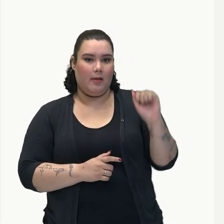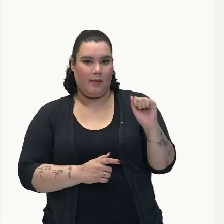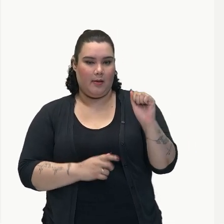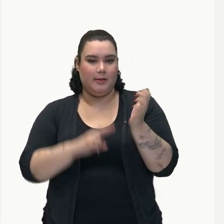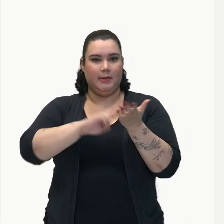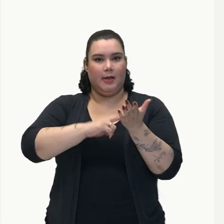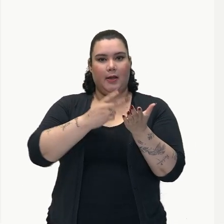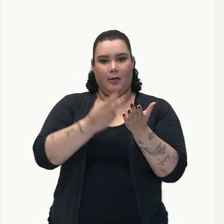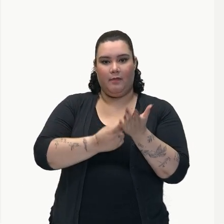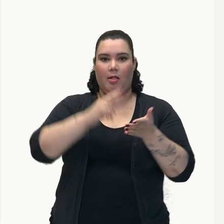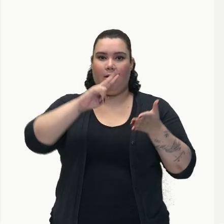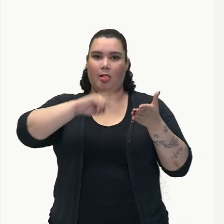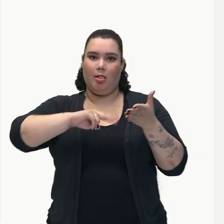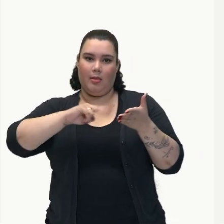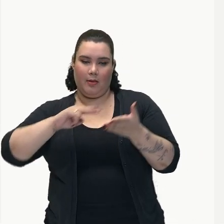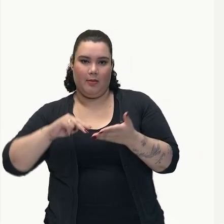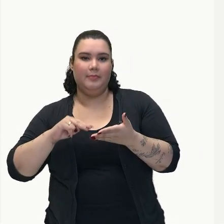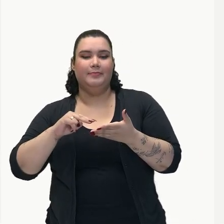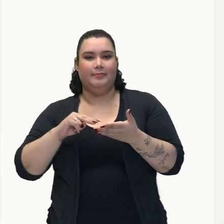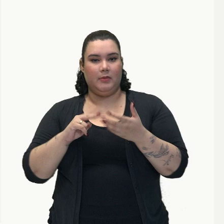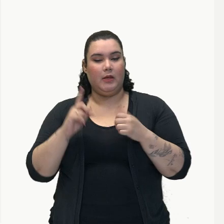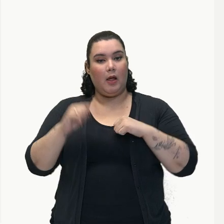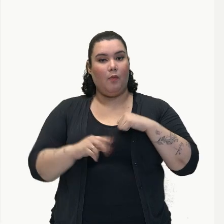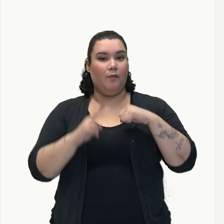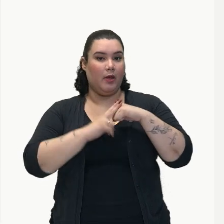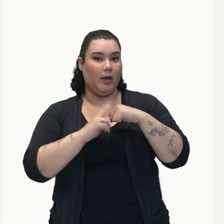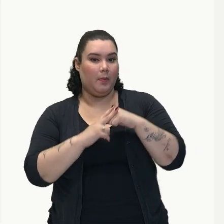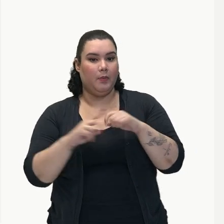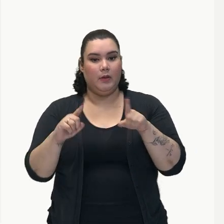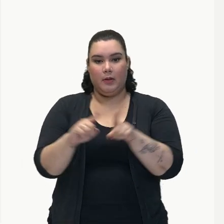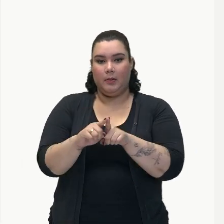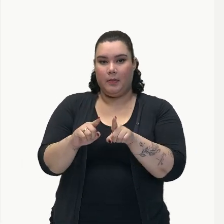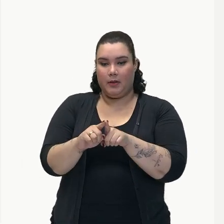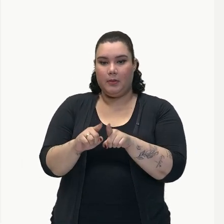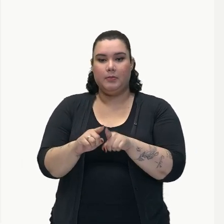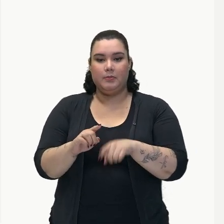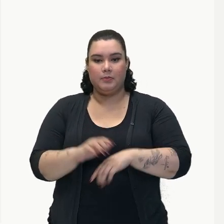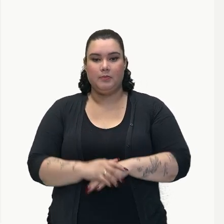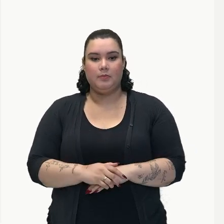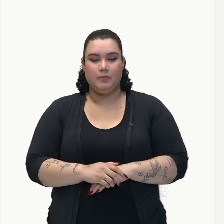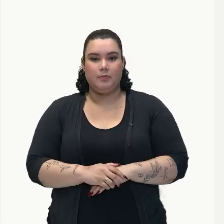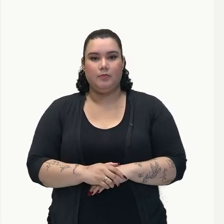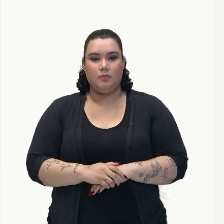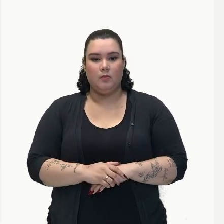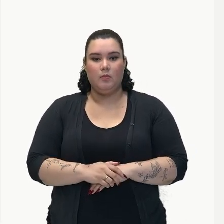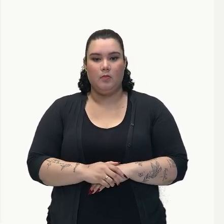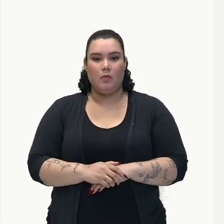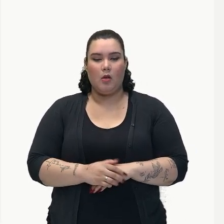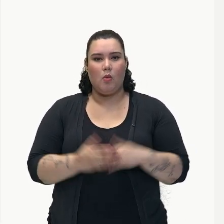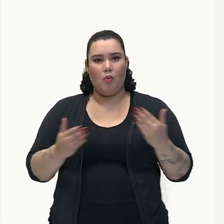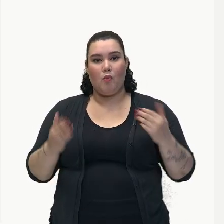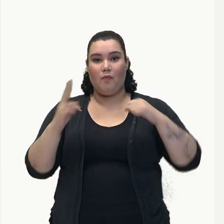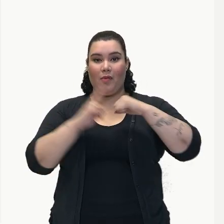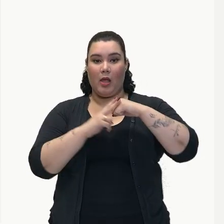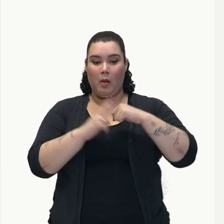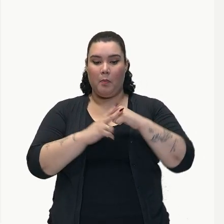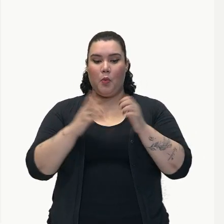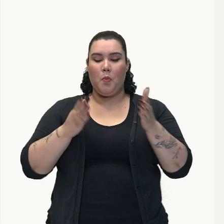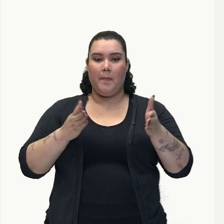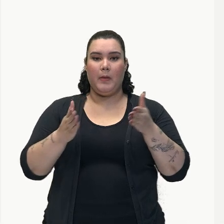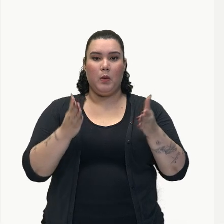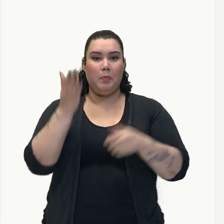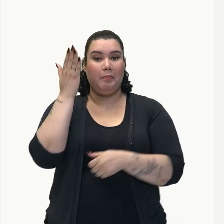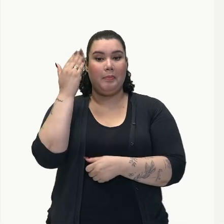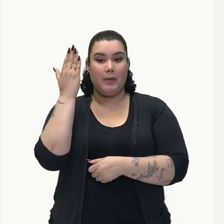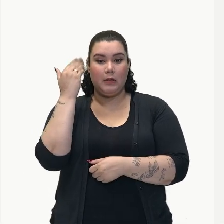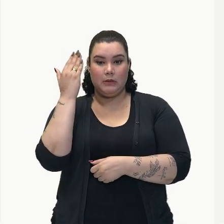de contar ou ler contos, histórias, né? Olha o verbo aí no passado, pessoal. Leia, que para nós